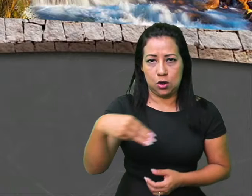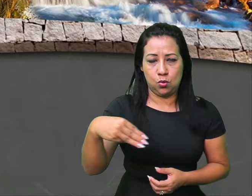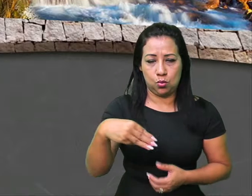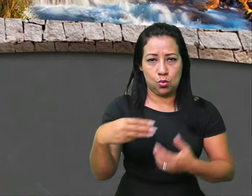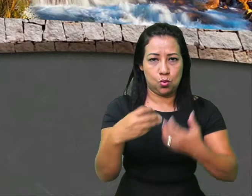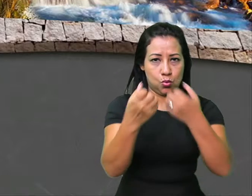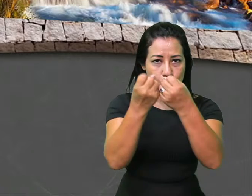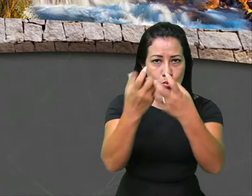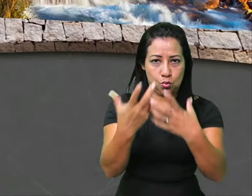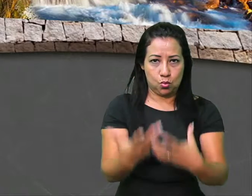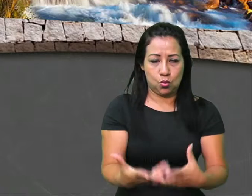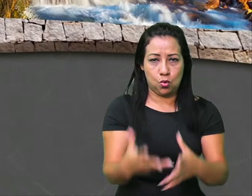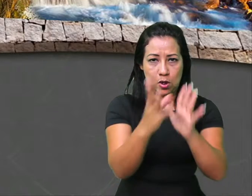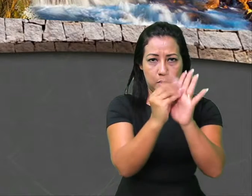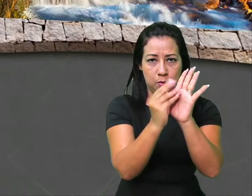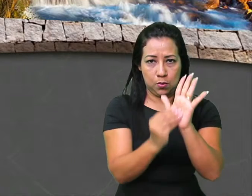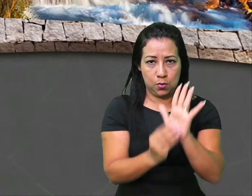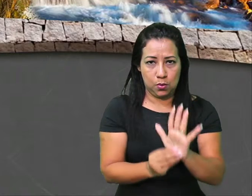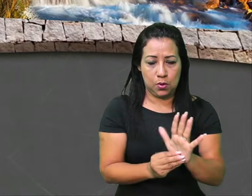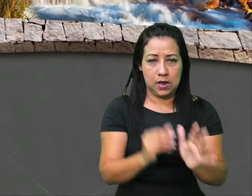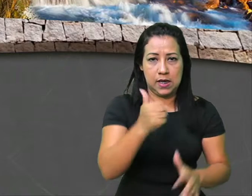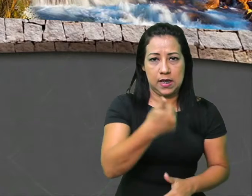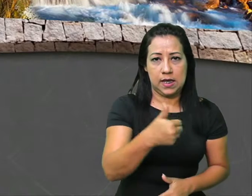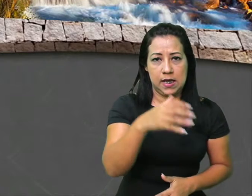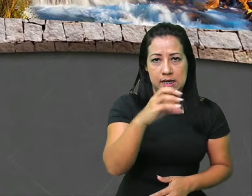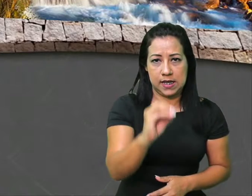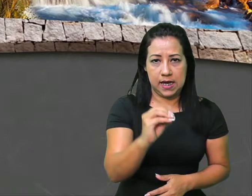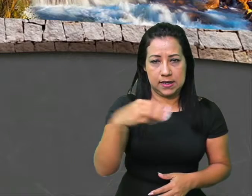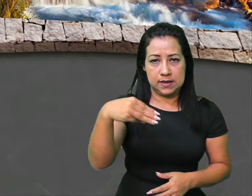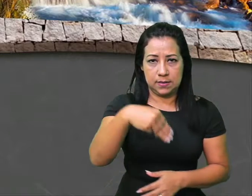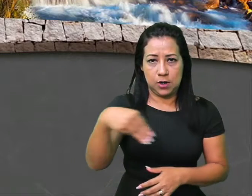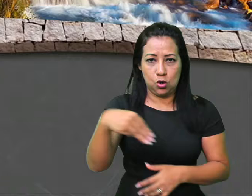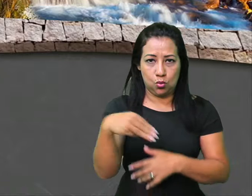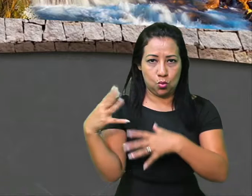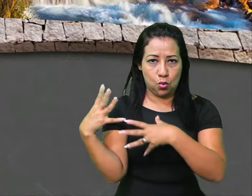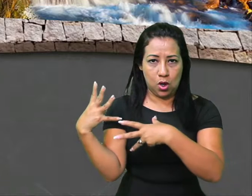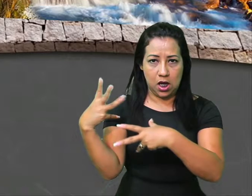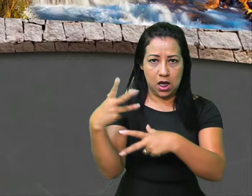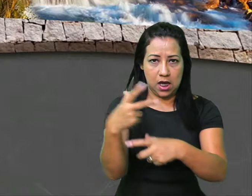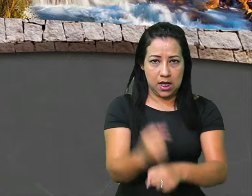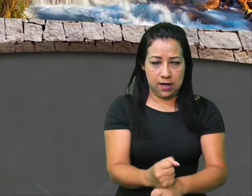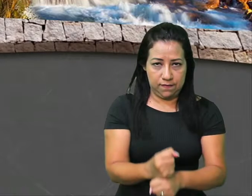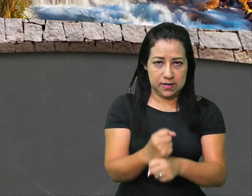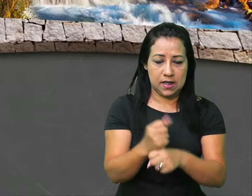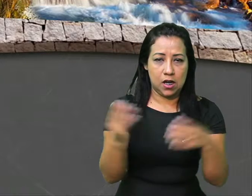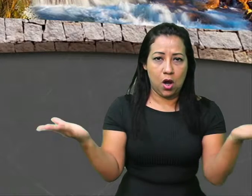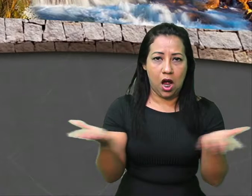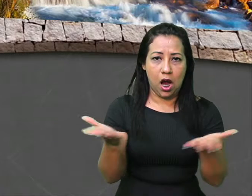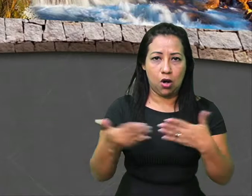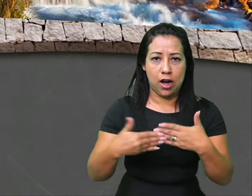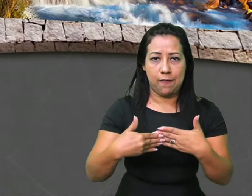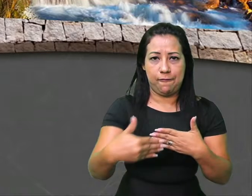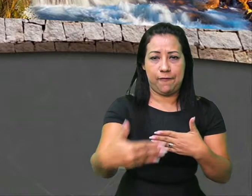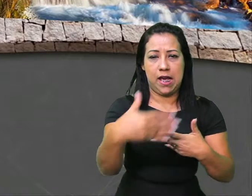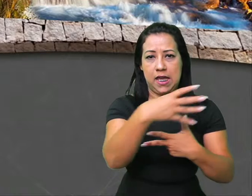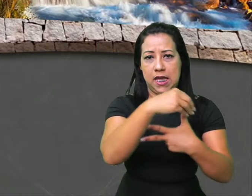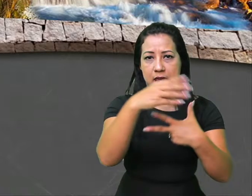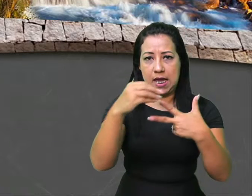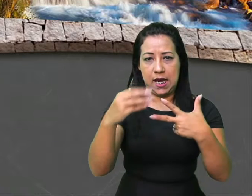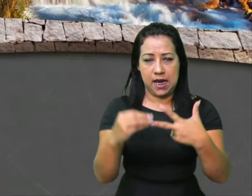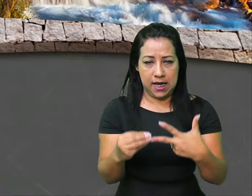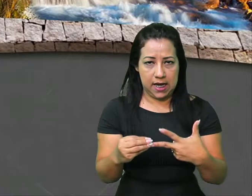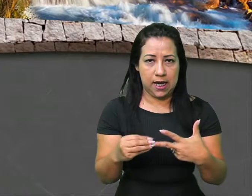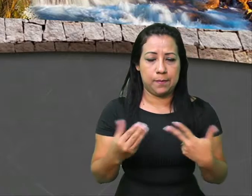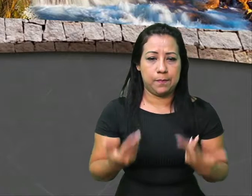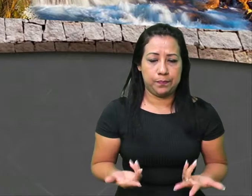Revisa Enem, Agora Vai Enem. Esses Agora Vai Enem, você vai ter dizendo qual é a página que